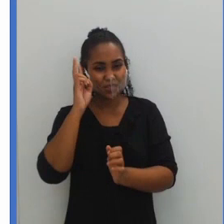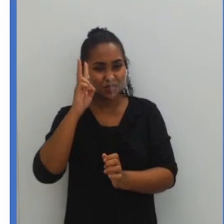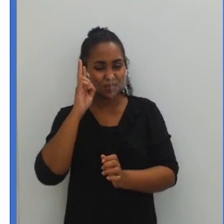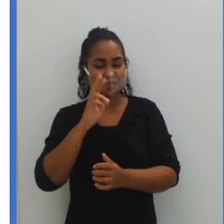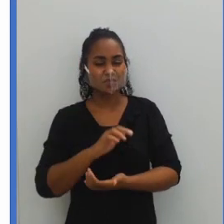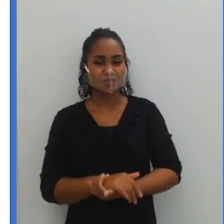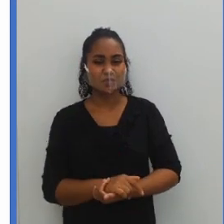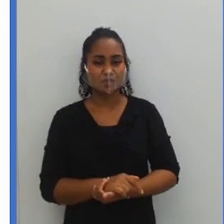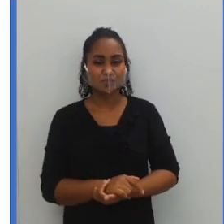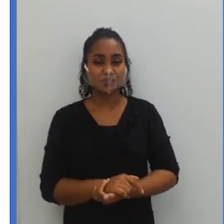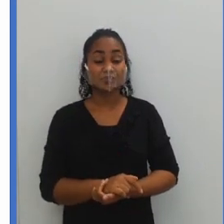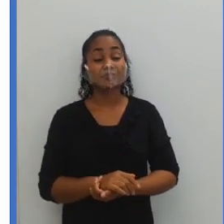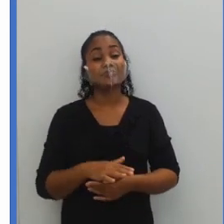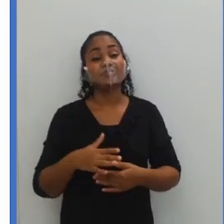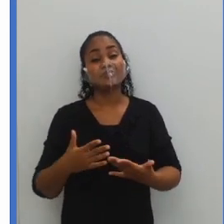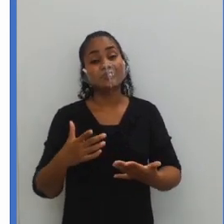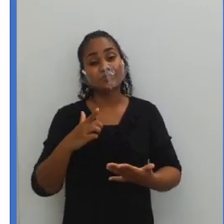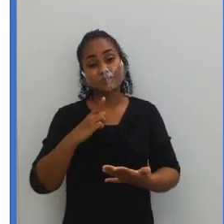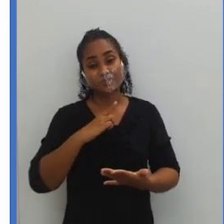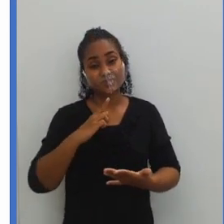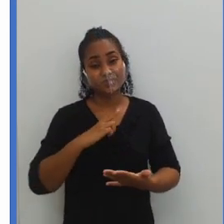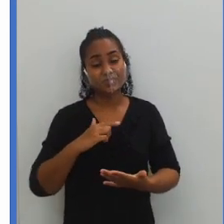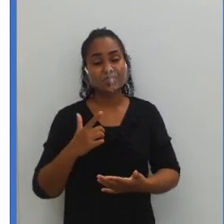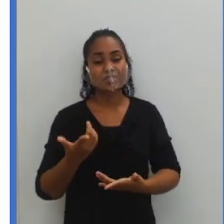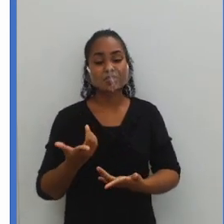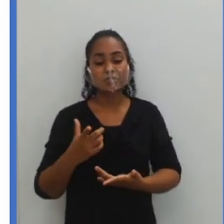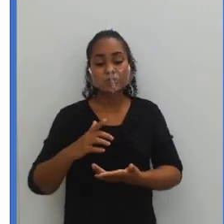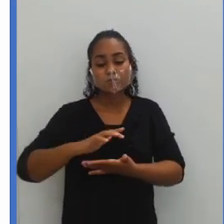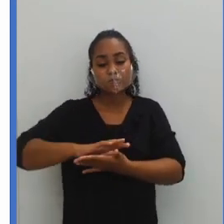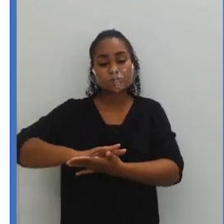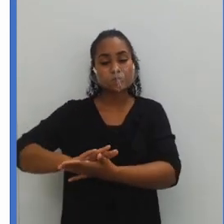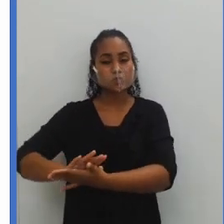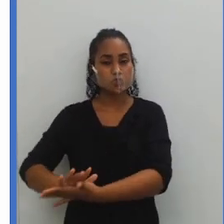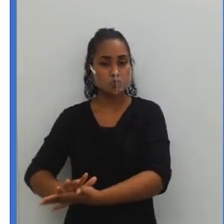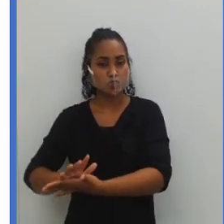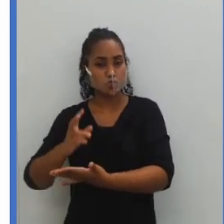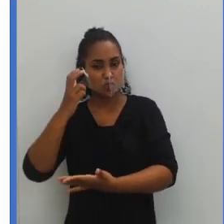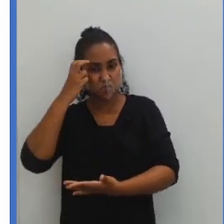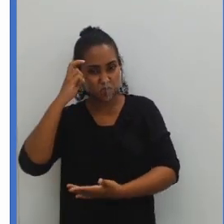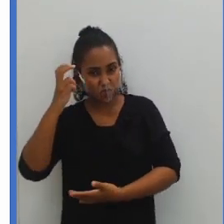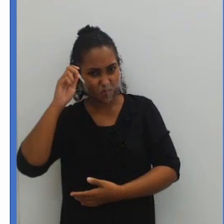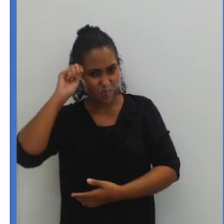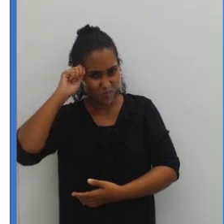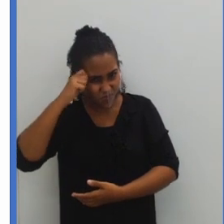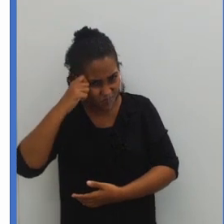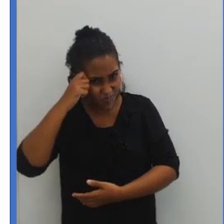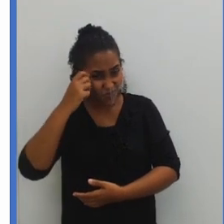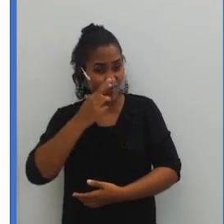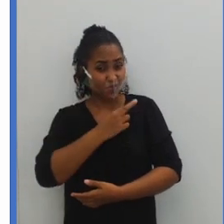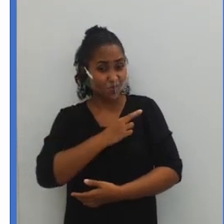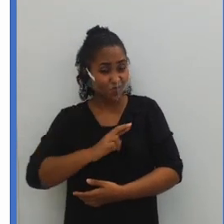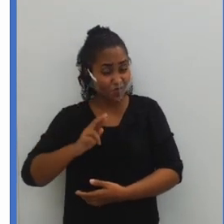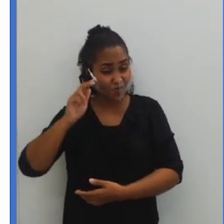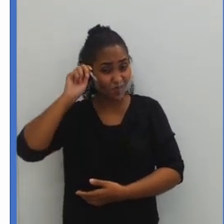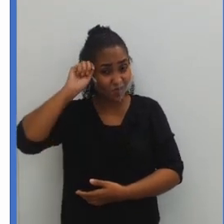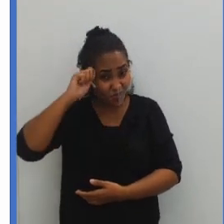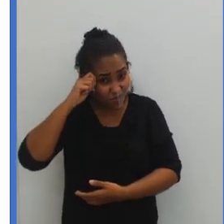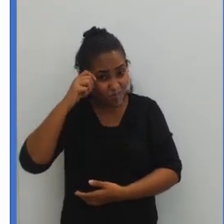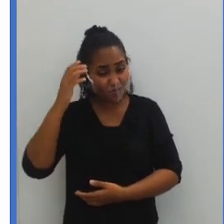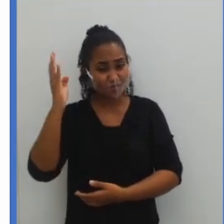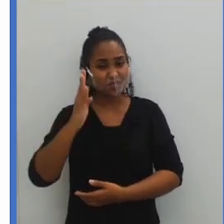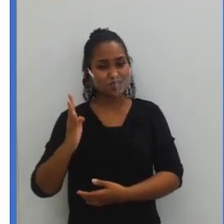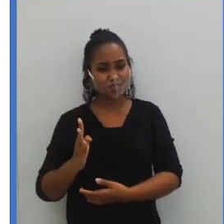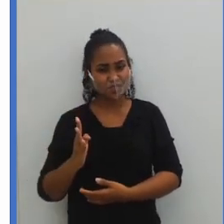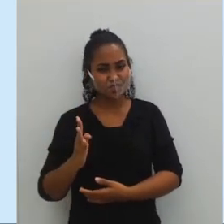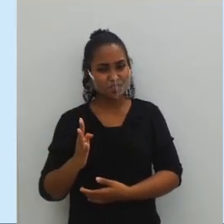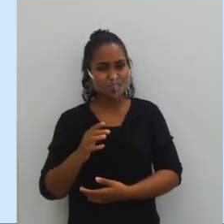Lembra disso? Pronto. Além disso, vocês acham que existe um preconceito com a cultura afro-brasileira, com a religião